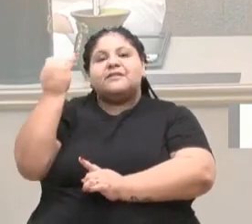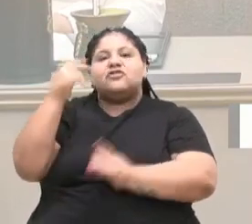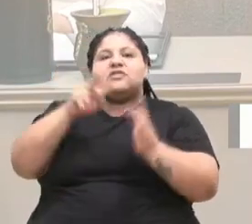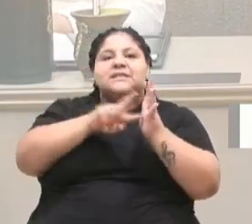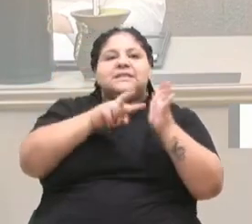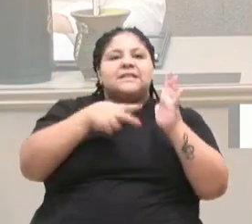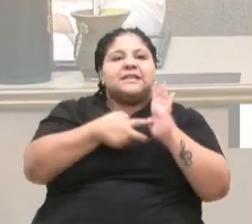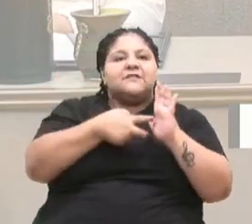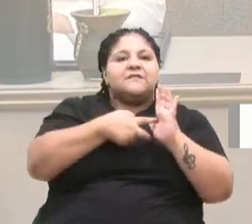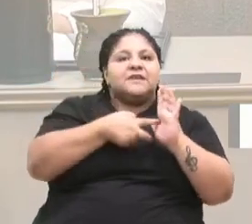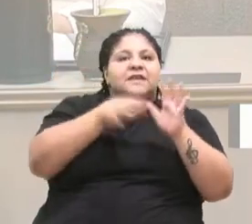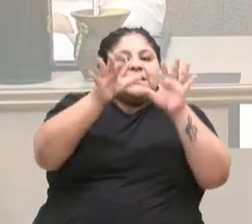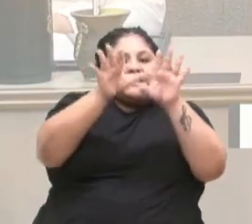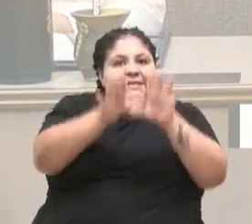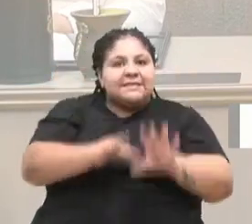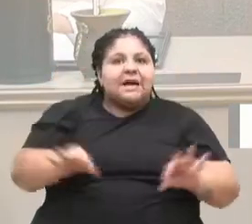vidas.